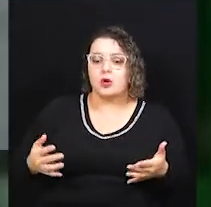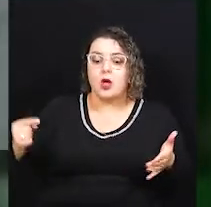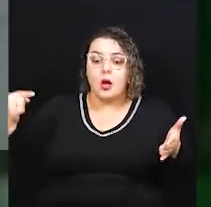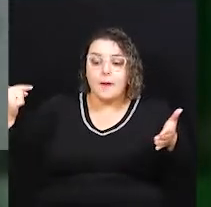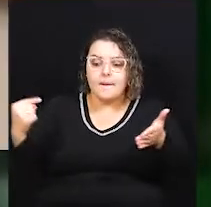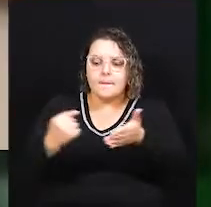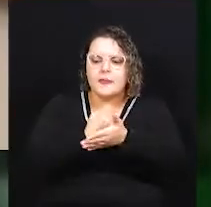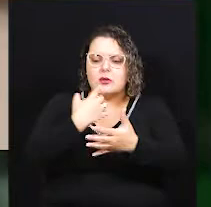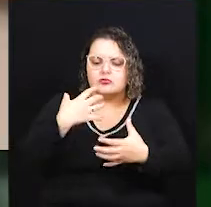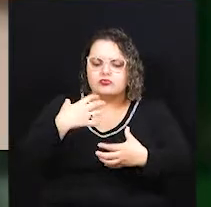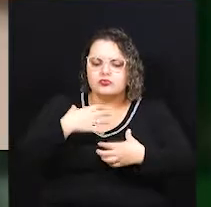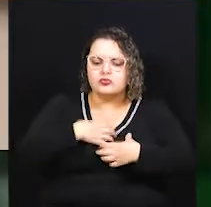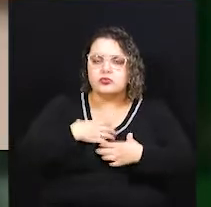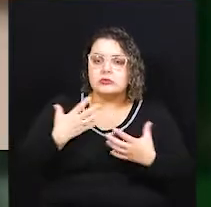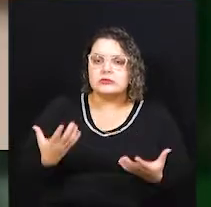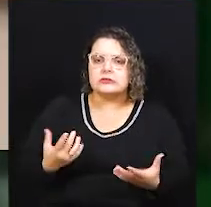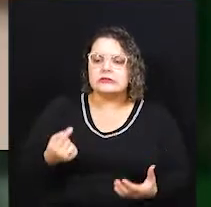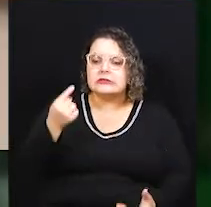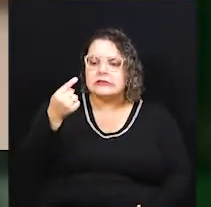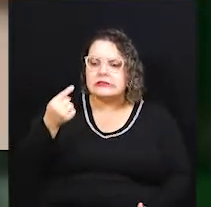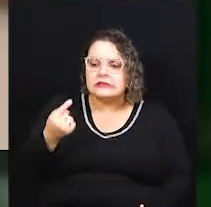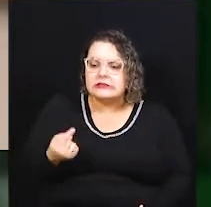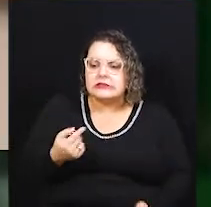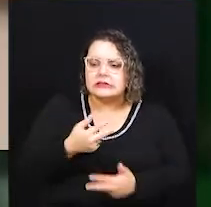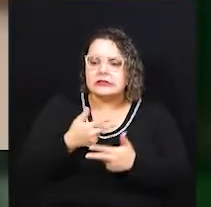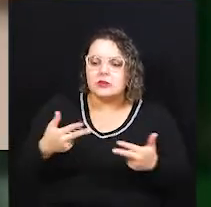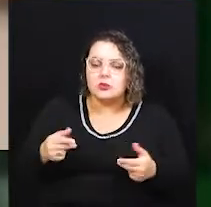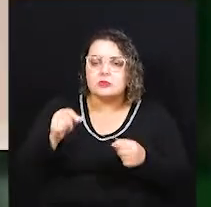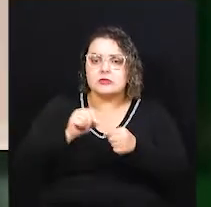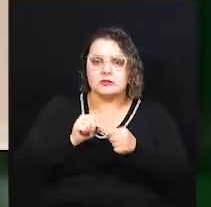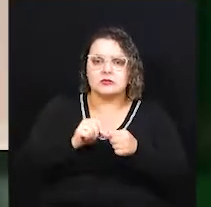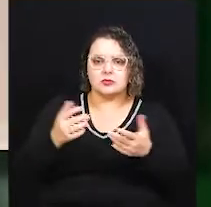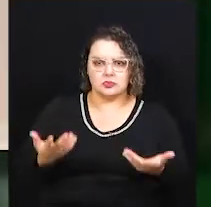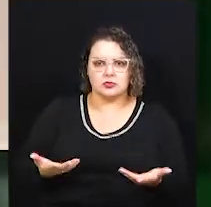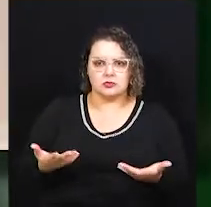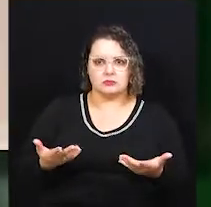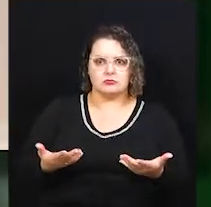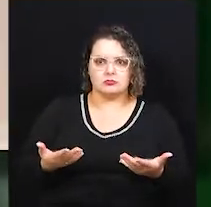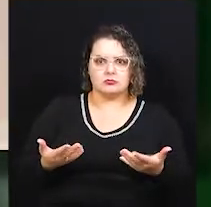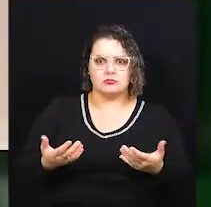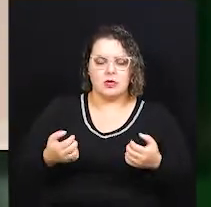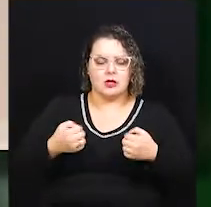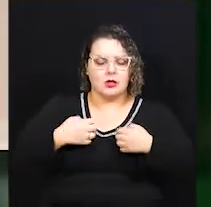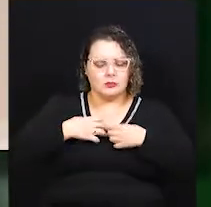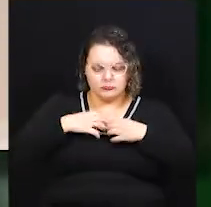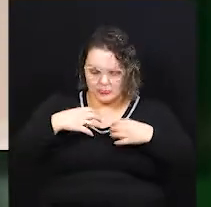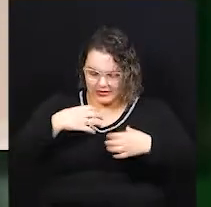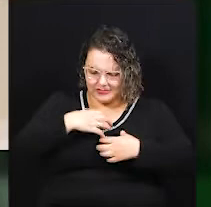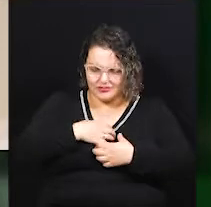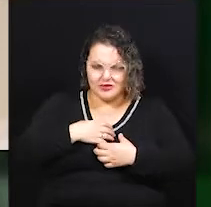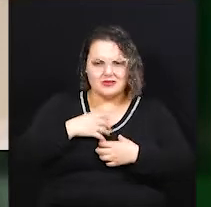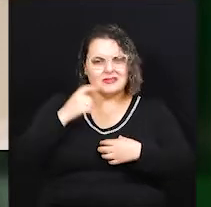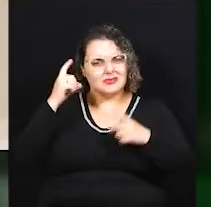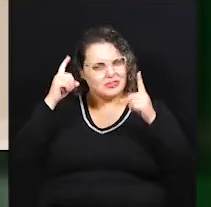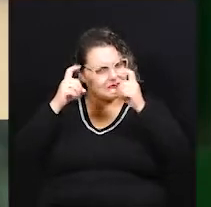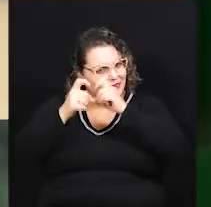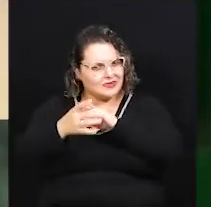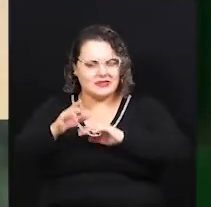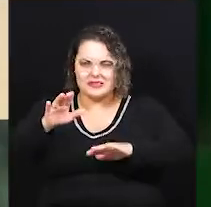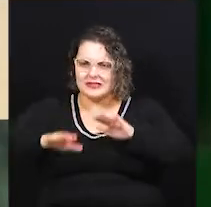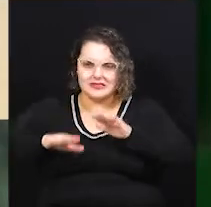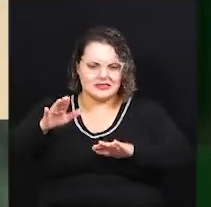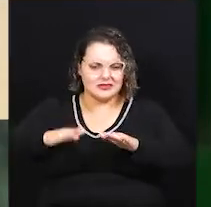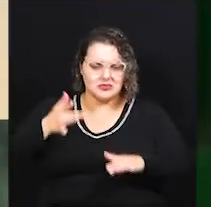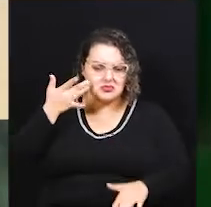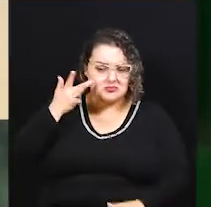pergunta, o que eu senti em cada coisa que eu fiz? Isso vai abrir um leque. No começo vai ser difícil, porque as pessoas nem